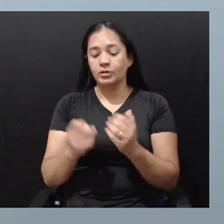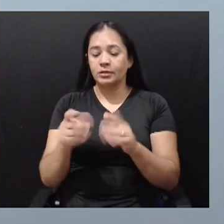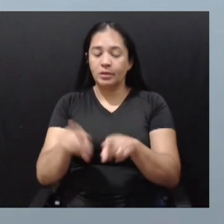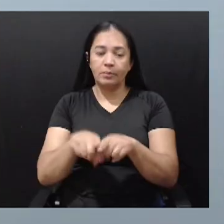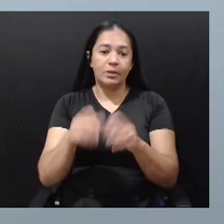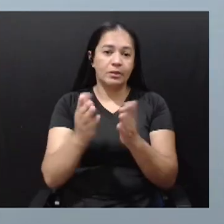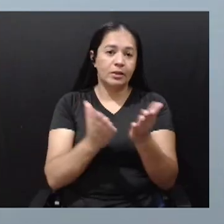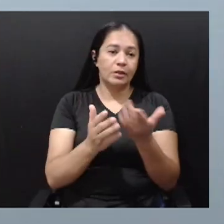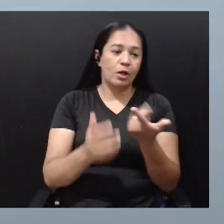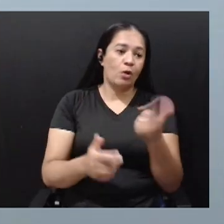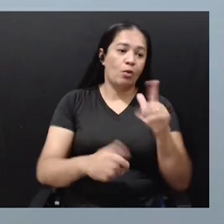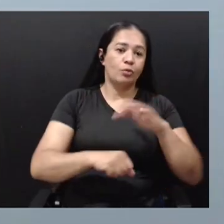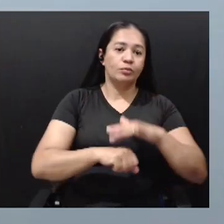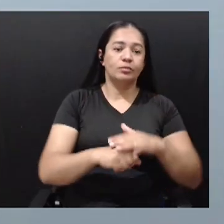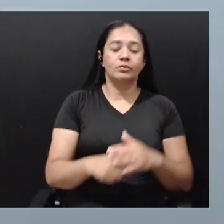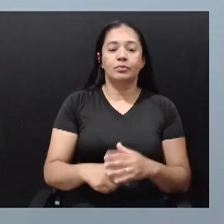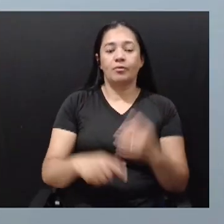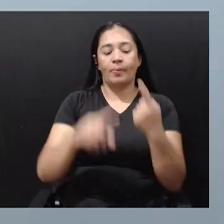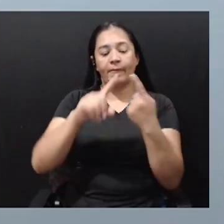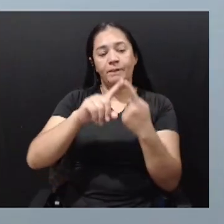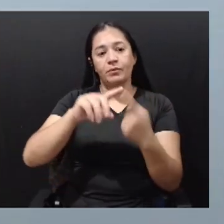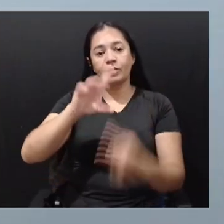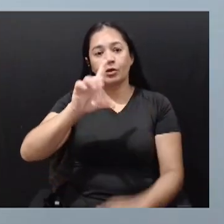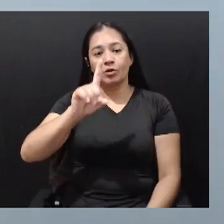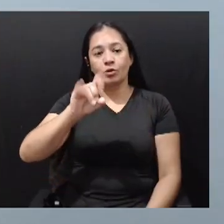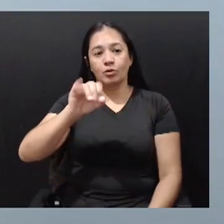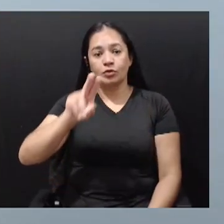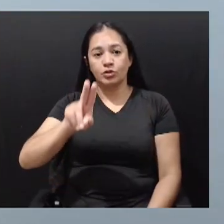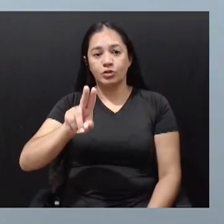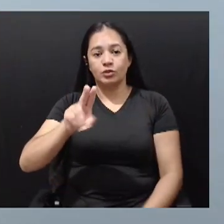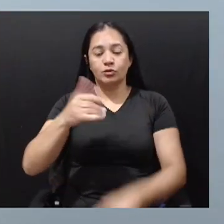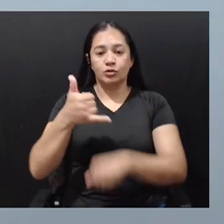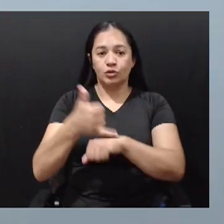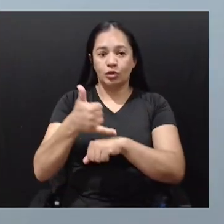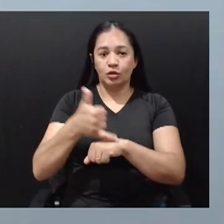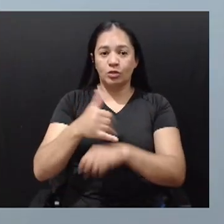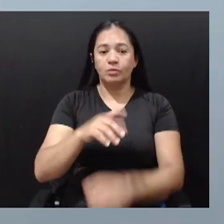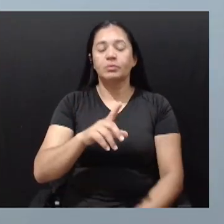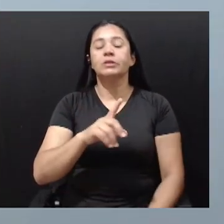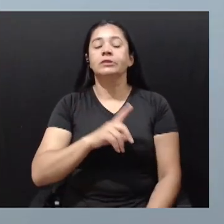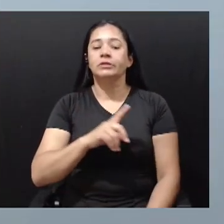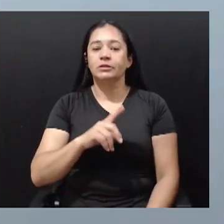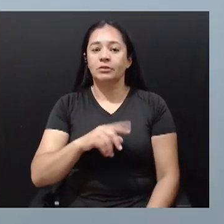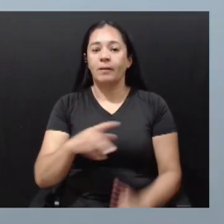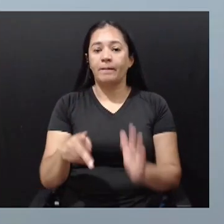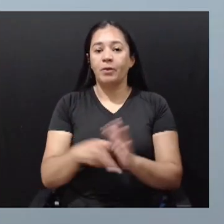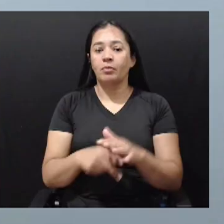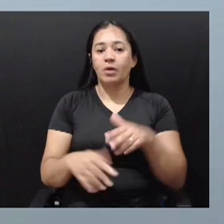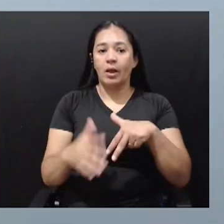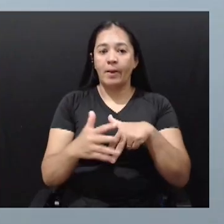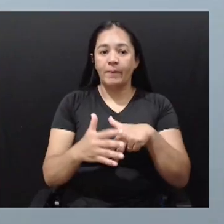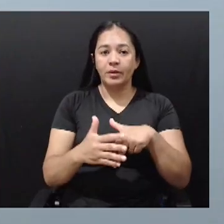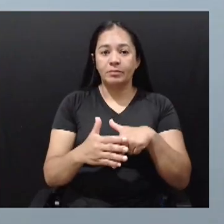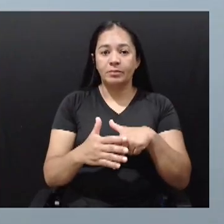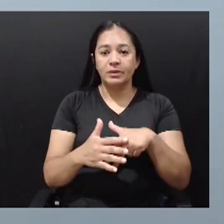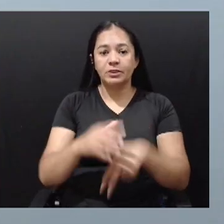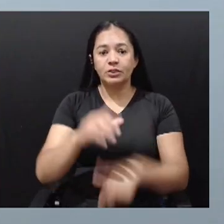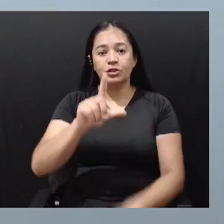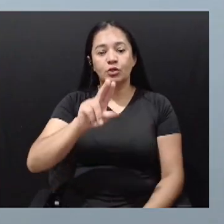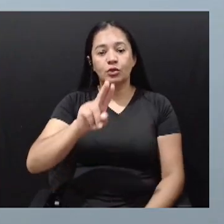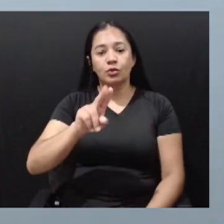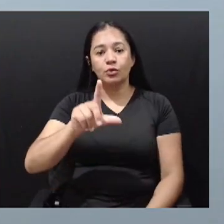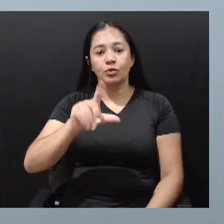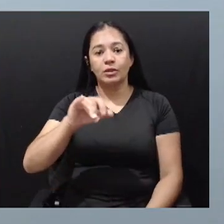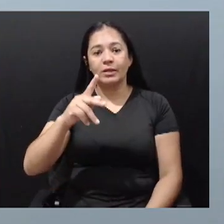lá. O DIU de cobre. O DIU de cobre, hoje, existe DIU de cobre para paciente nulípara. Isto é, paciente que nunca engravidou, que nunca